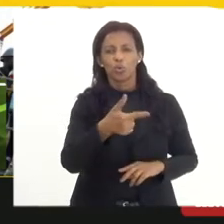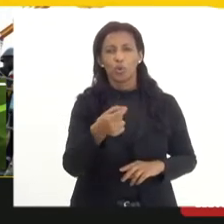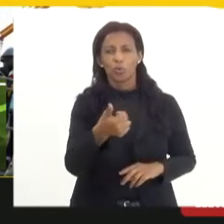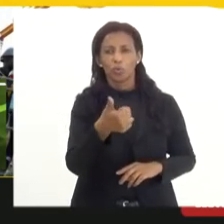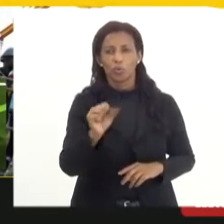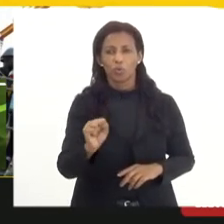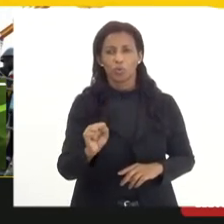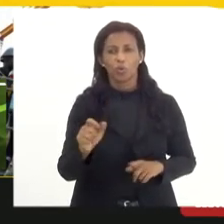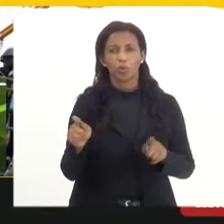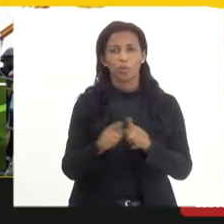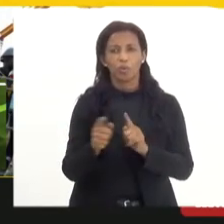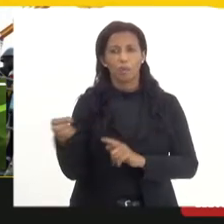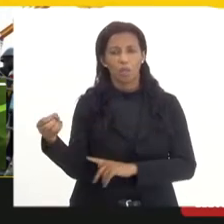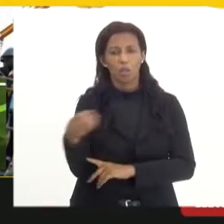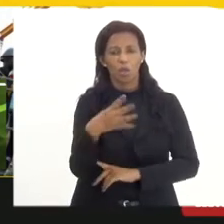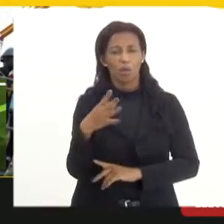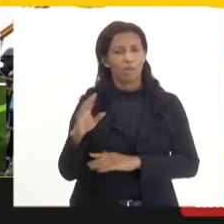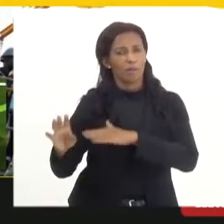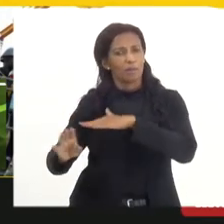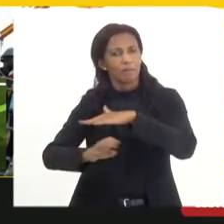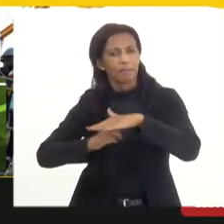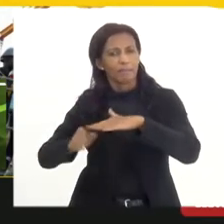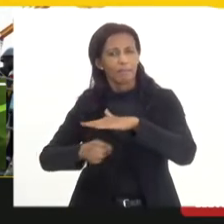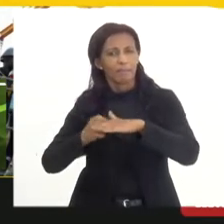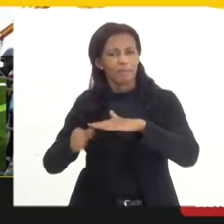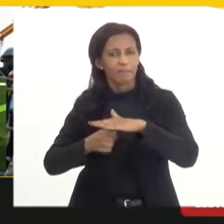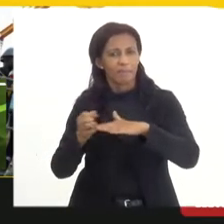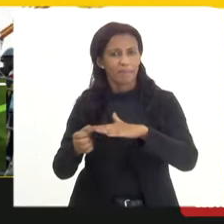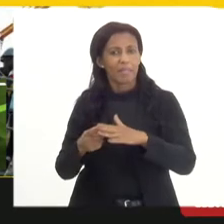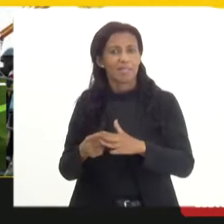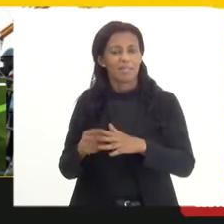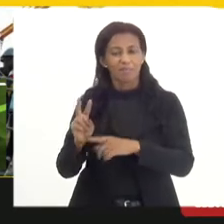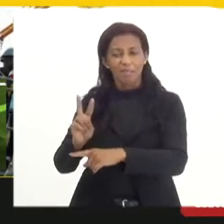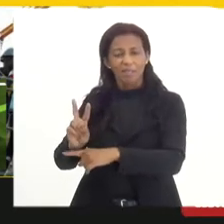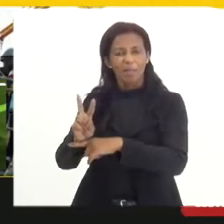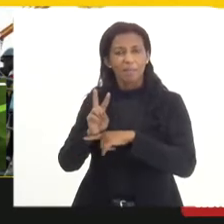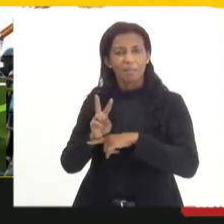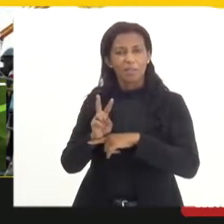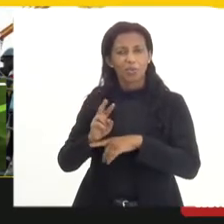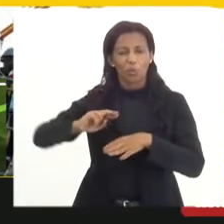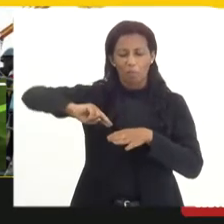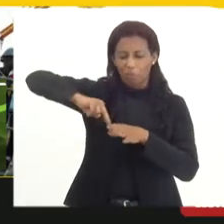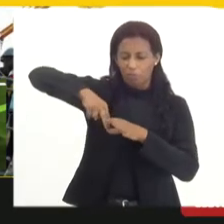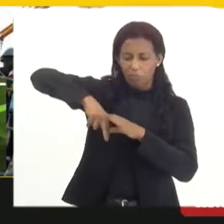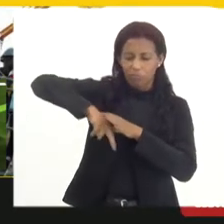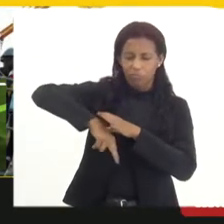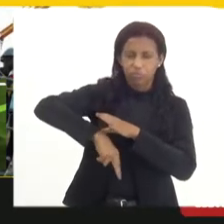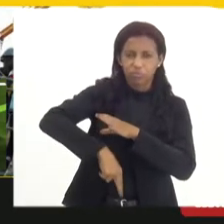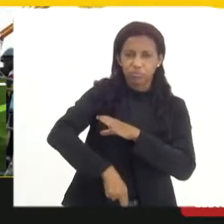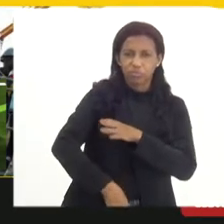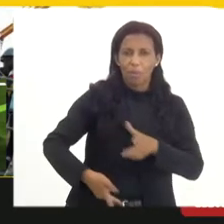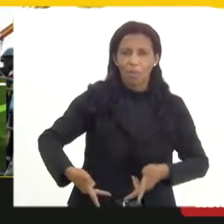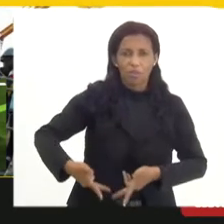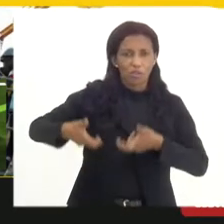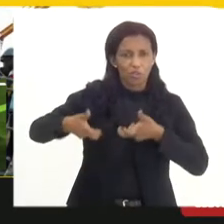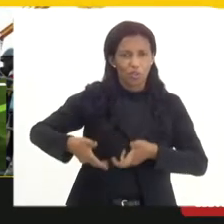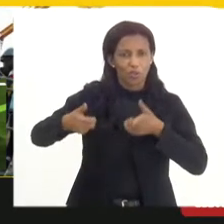a empresa brasileira Constellation, que afretou a sonda BravaStar para a campanha de perfuração de poços